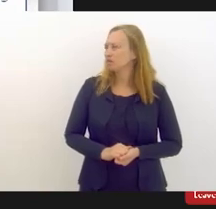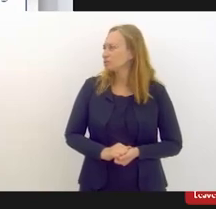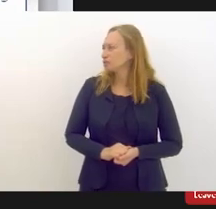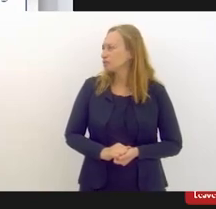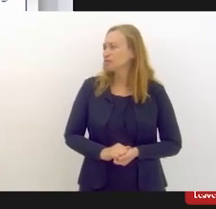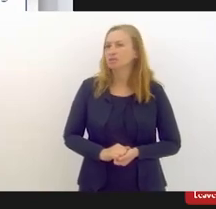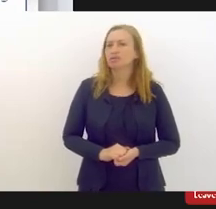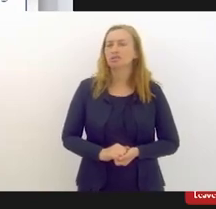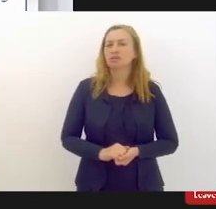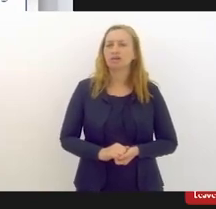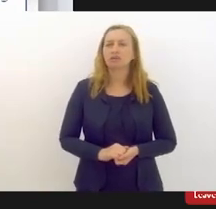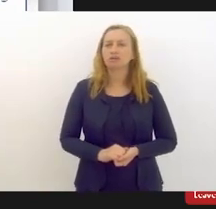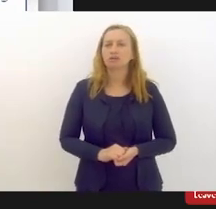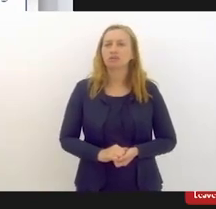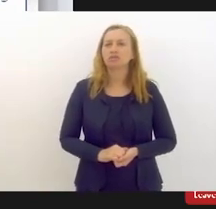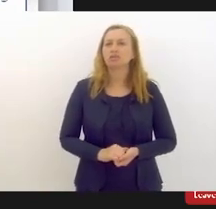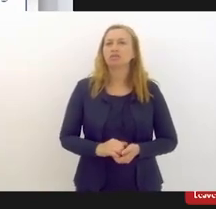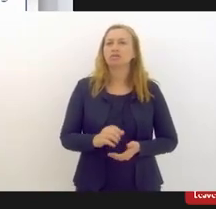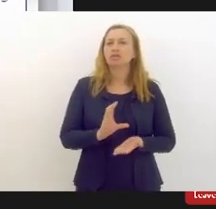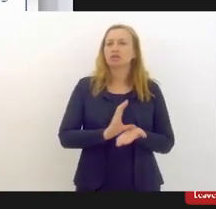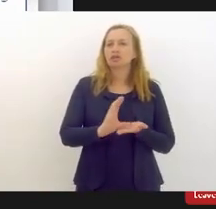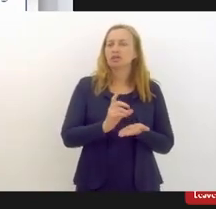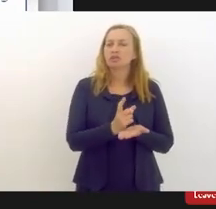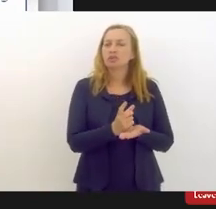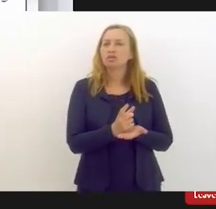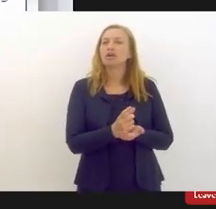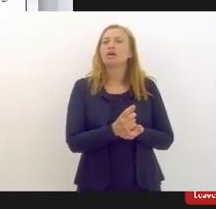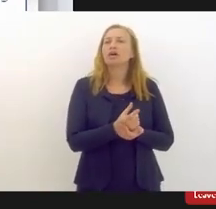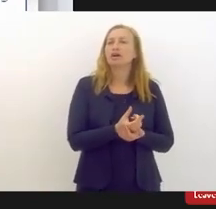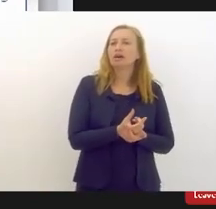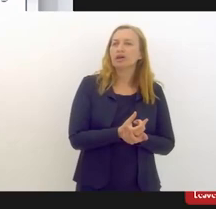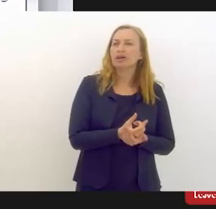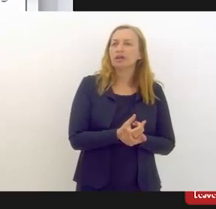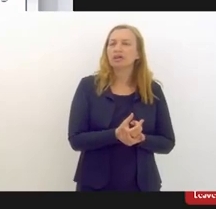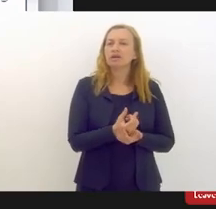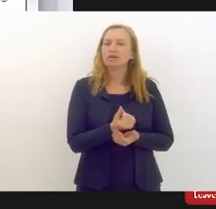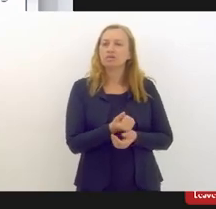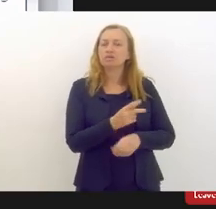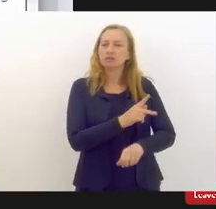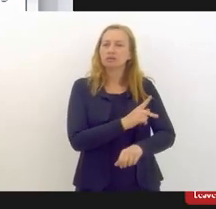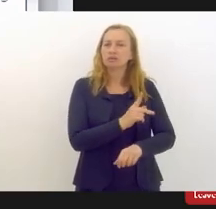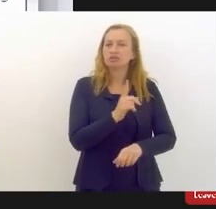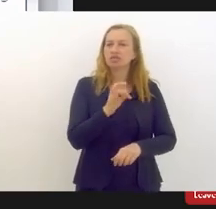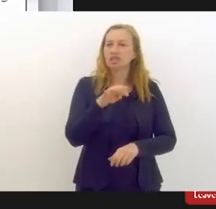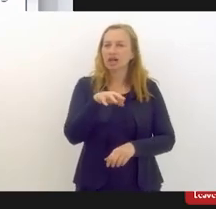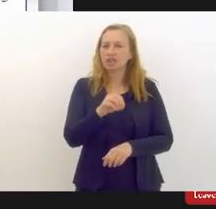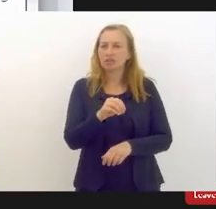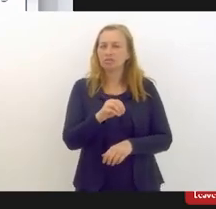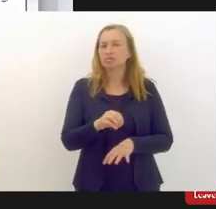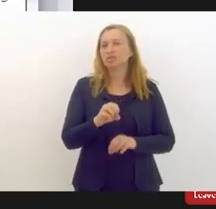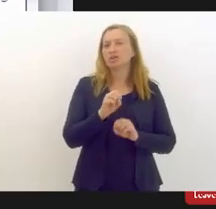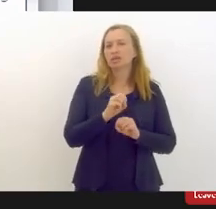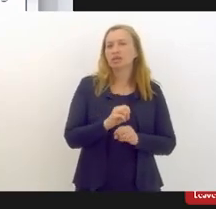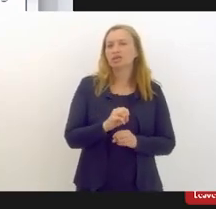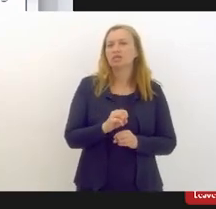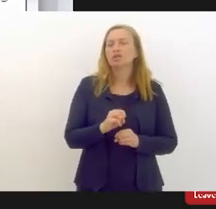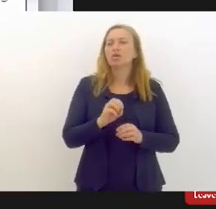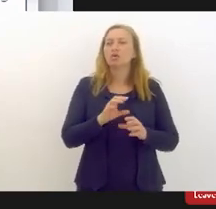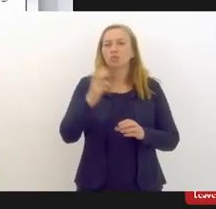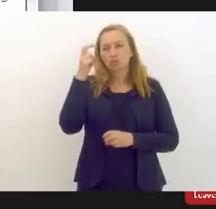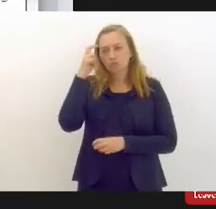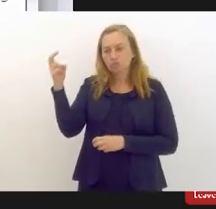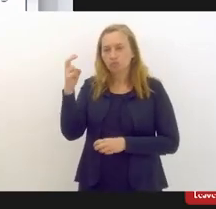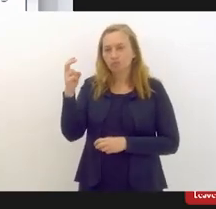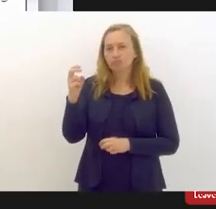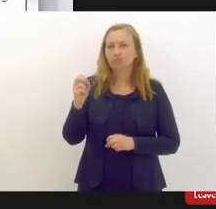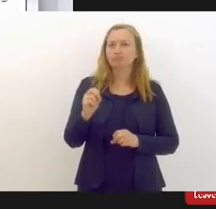didáticos, né? São materiais, livros paradidáticos, materiais que apoiam todo esse conceito de cultura digital, né?